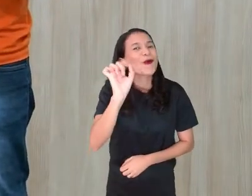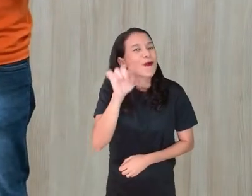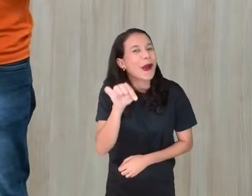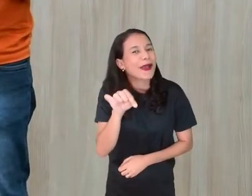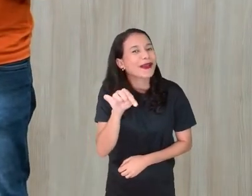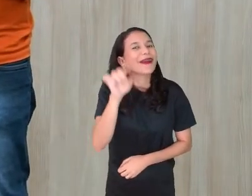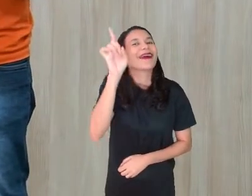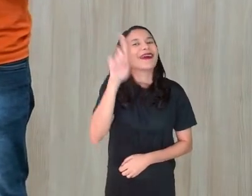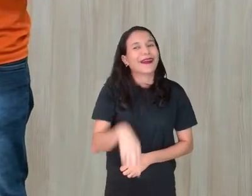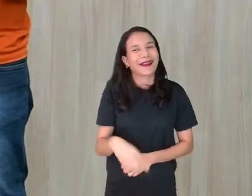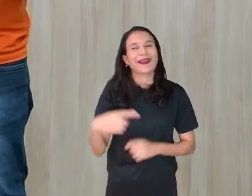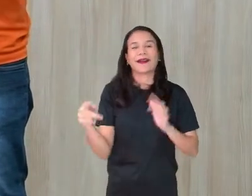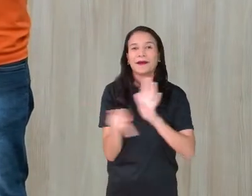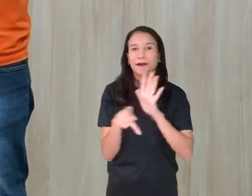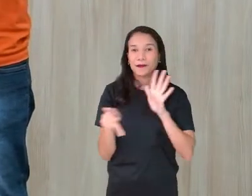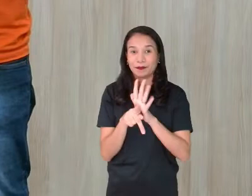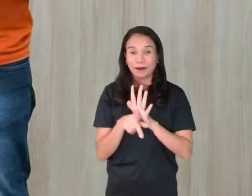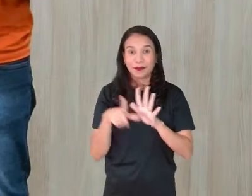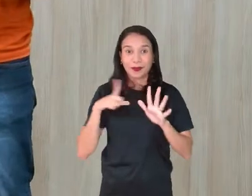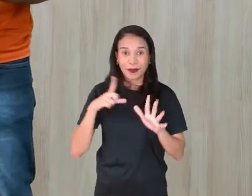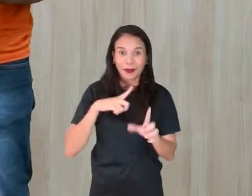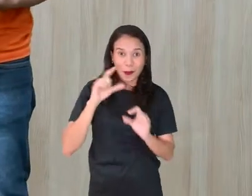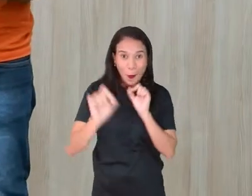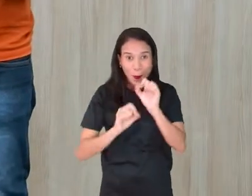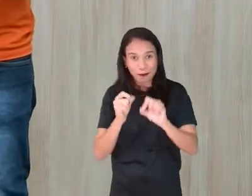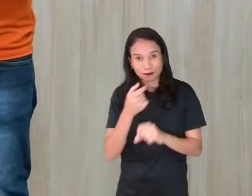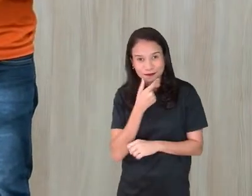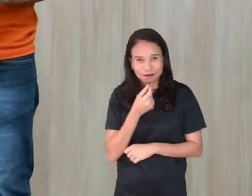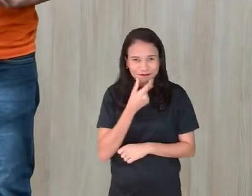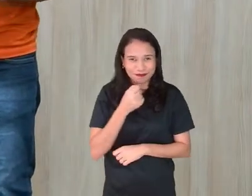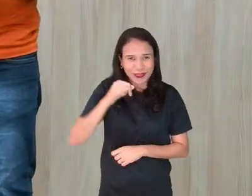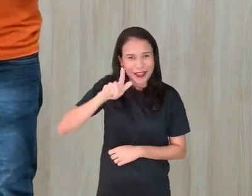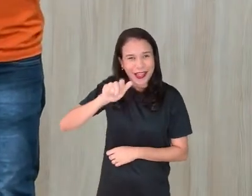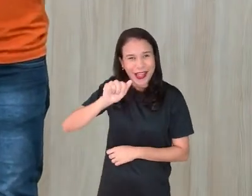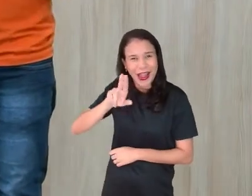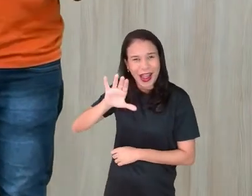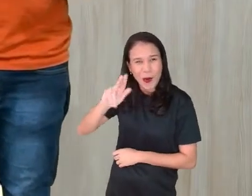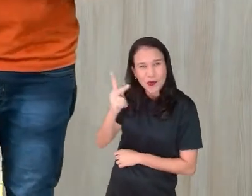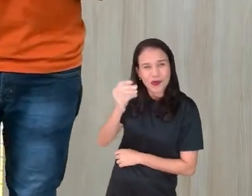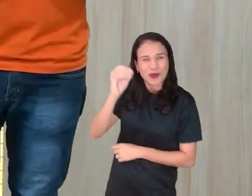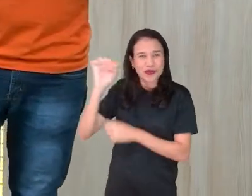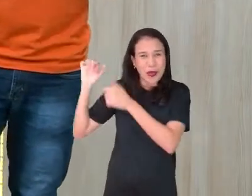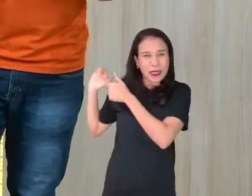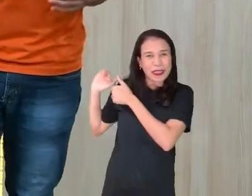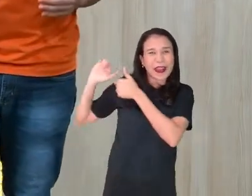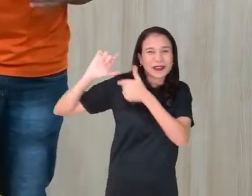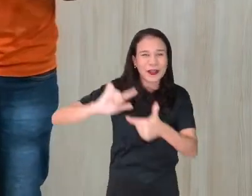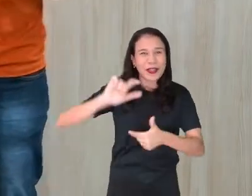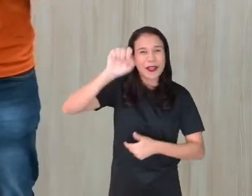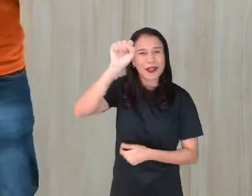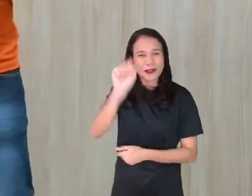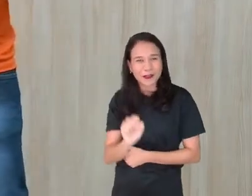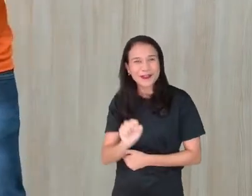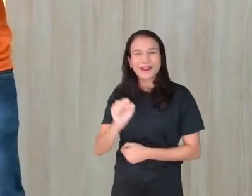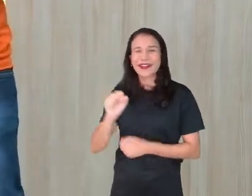personagem é esse? É justamente aquele gaúcho tradicional, né? Aquele gaúcho lá do sul.